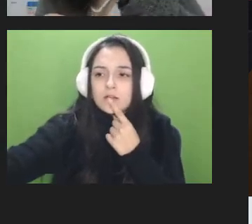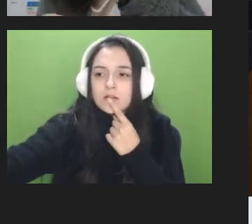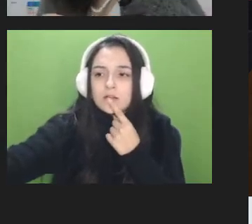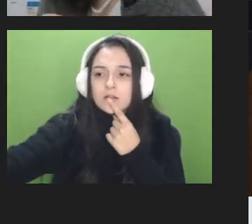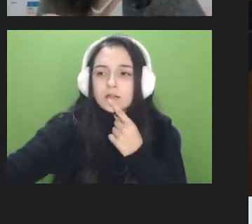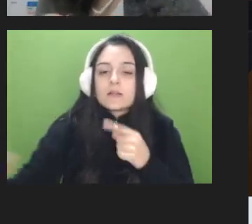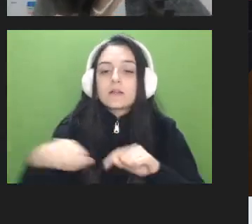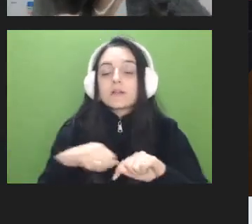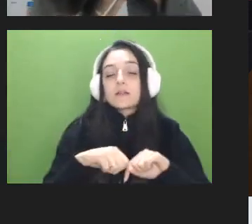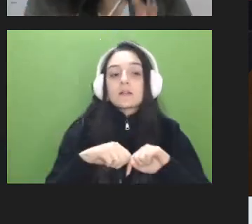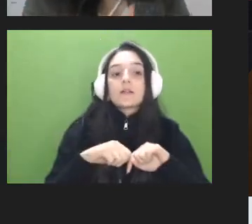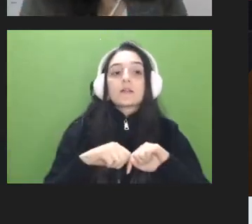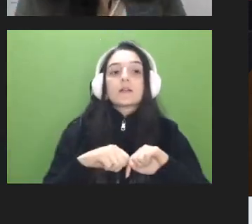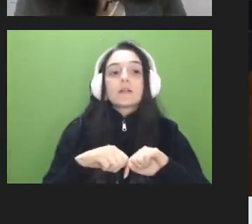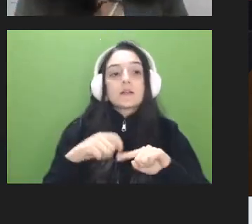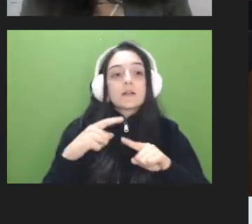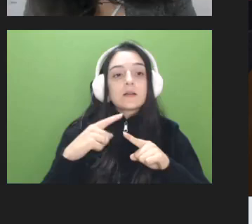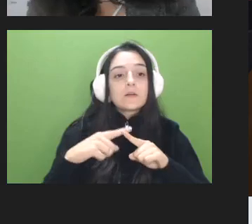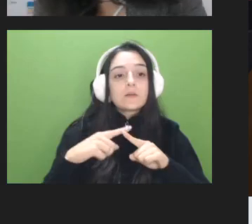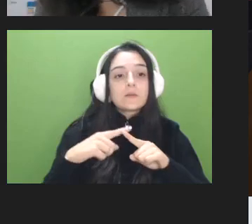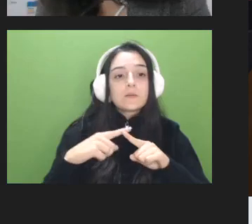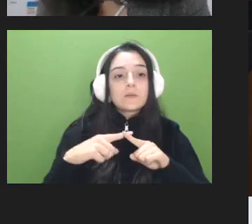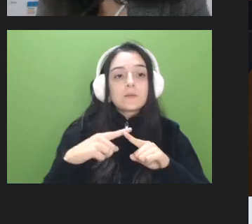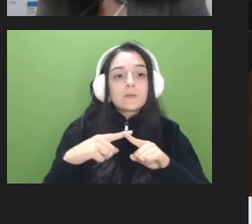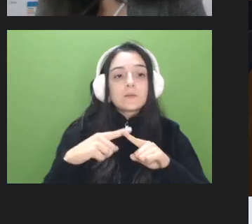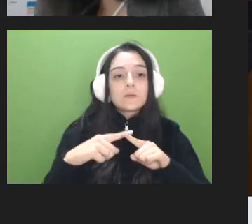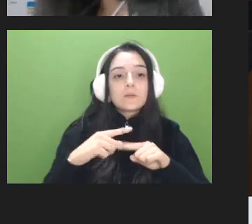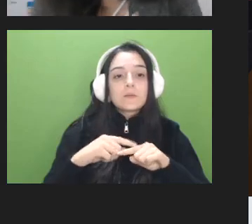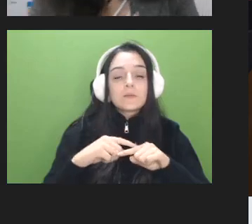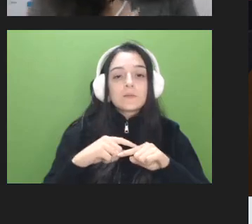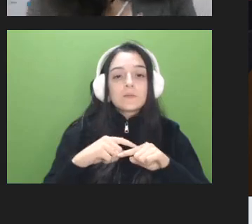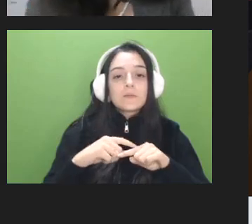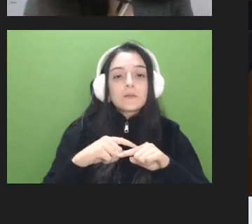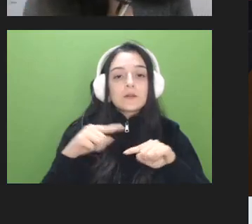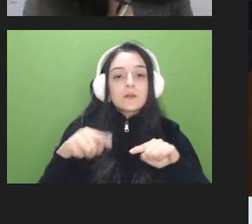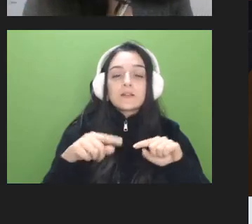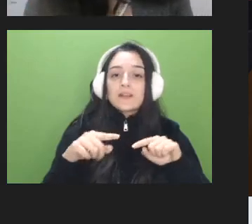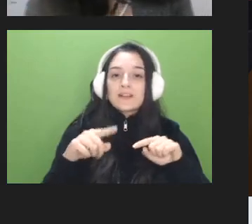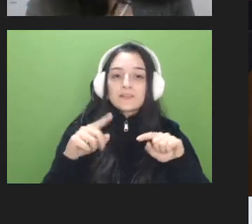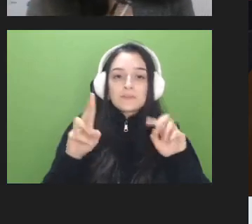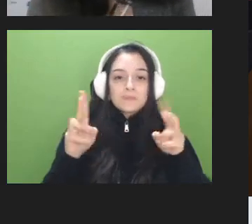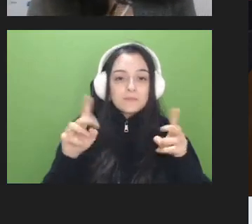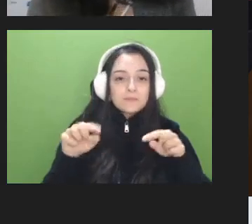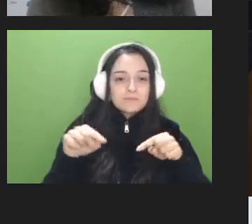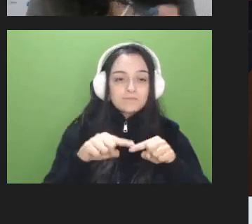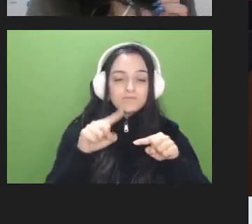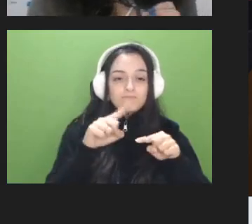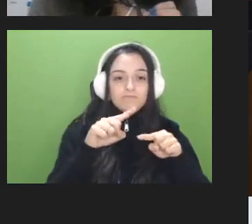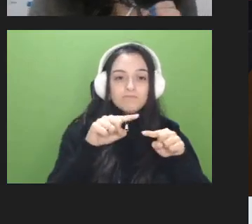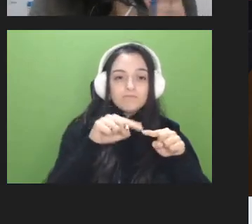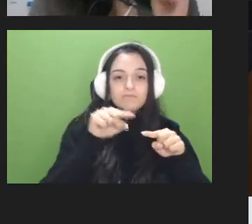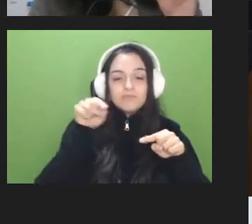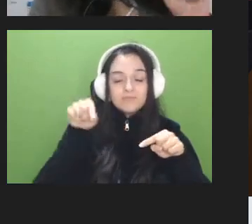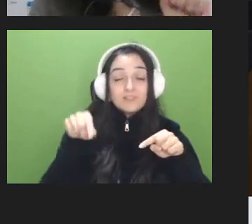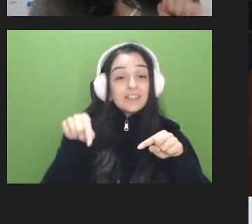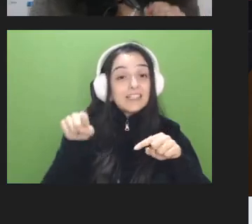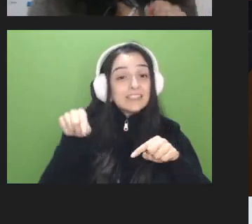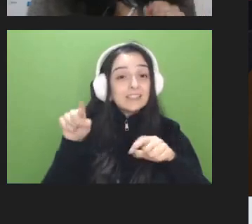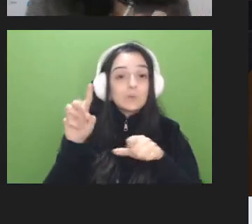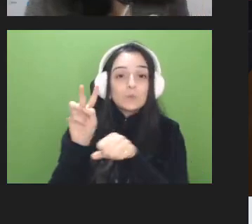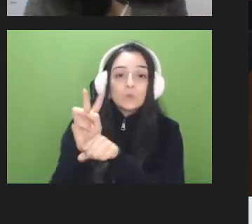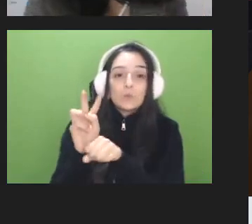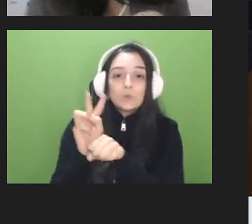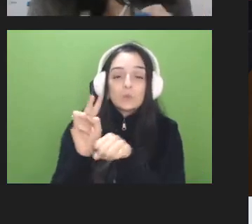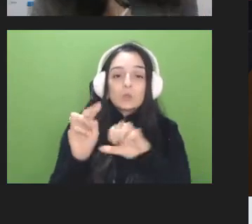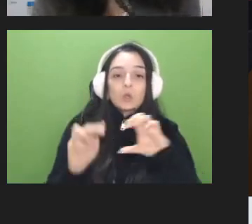E por que eu fiz questão de trazer essa lógica de argumentação? Para romper, de certa forma, com essa ideia de um cuidado que passa por uma